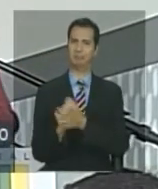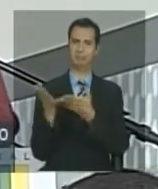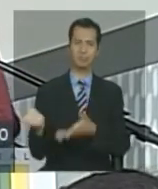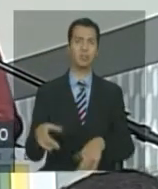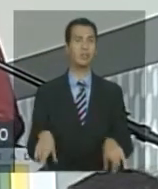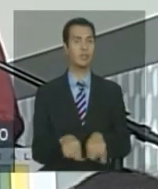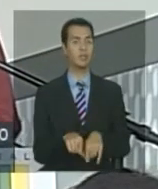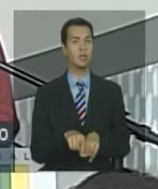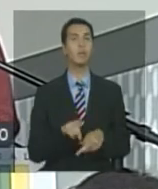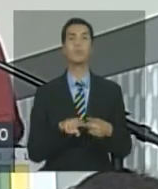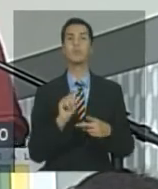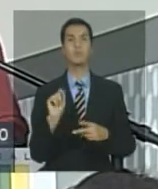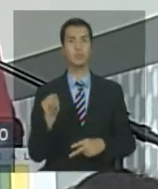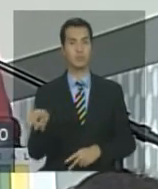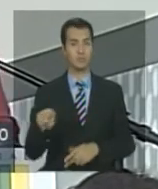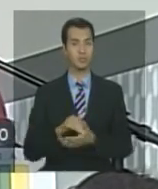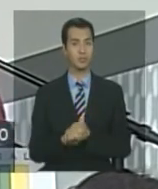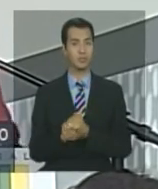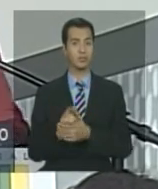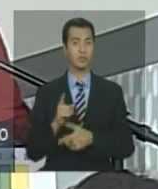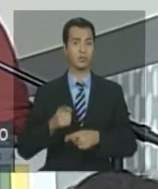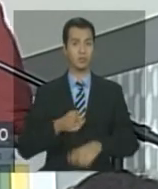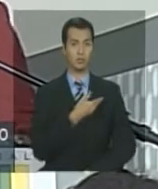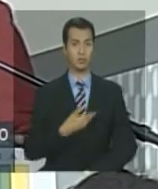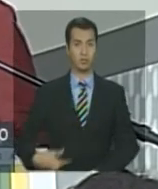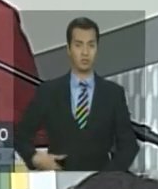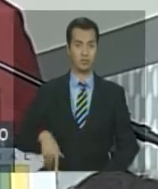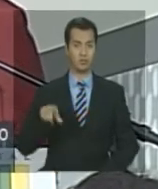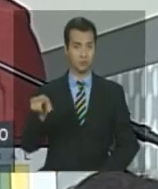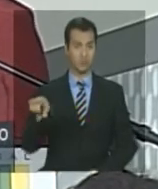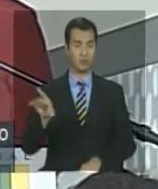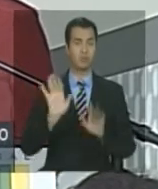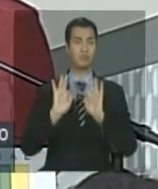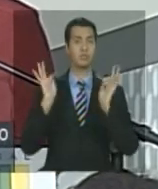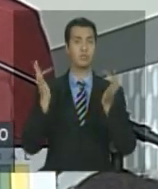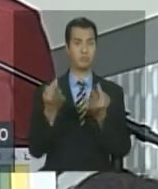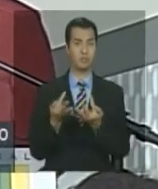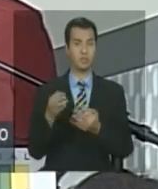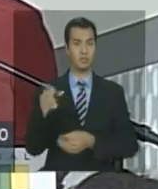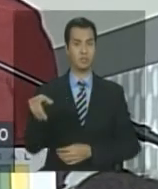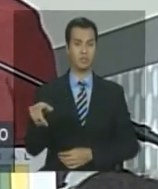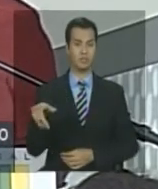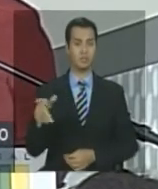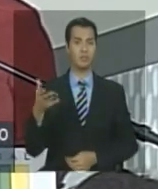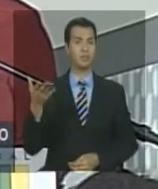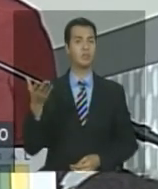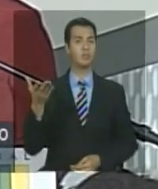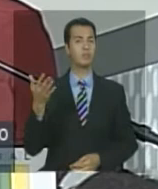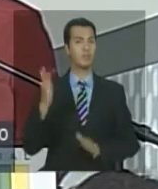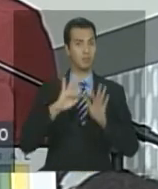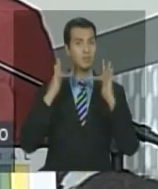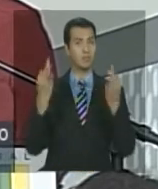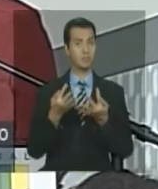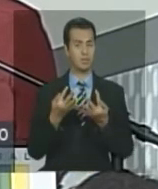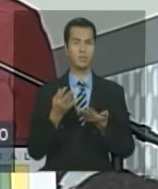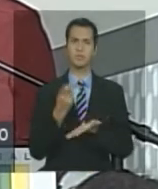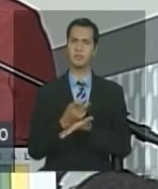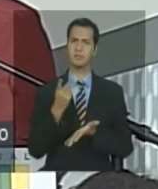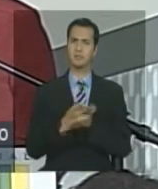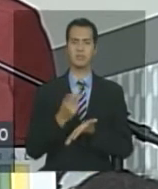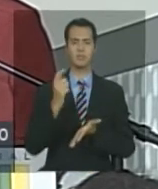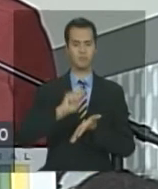porque o governador é de uma família que conseguia, através da música,